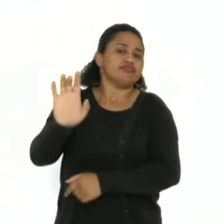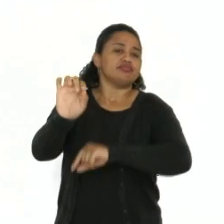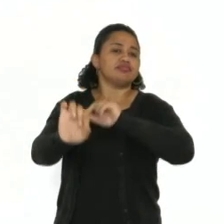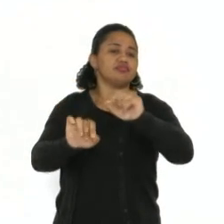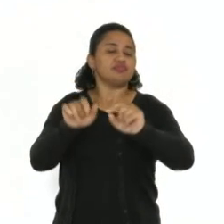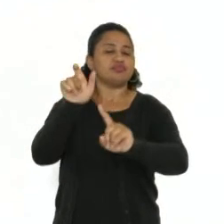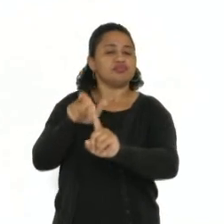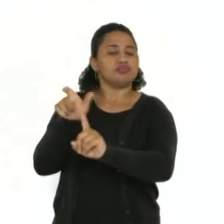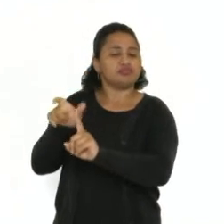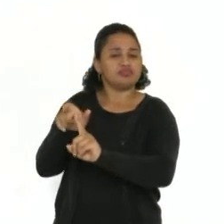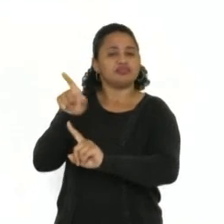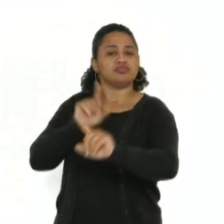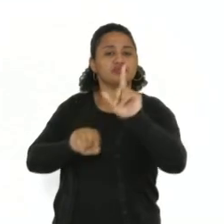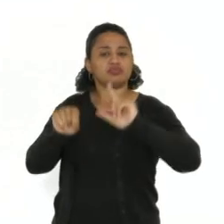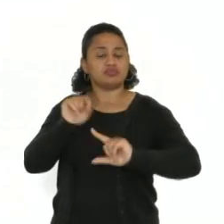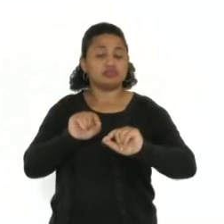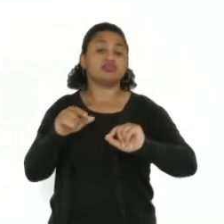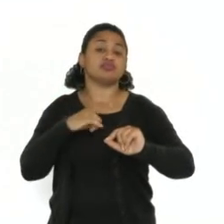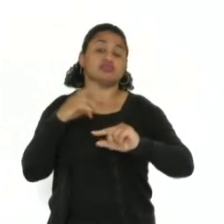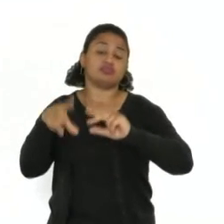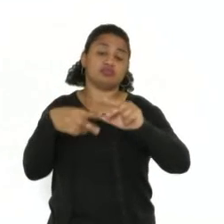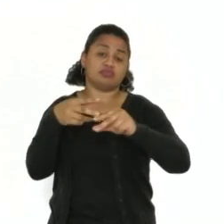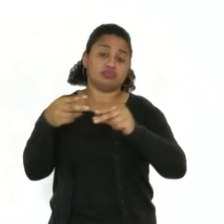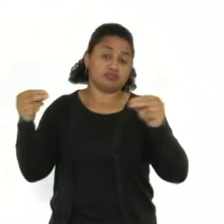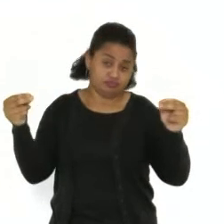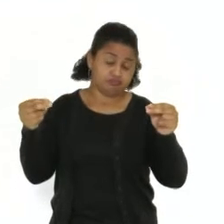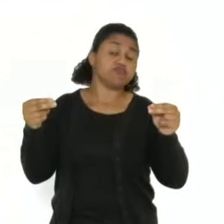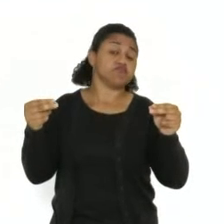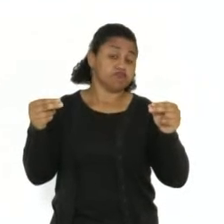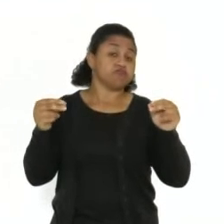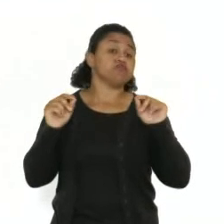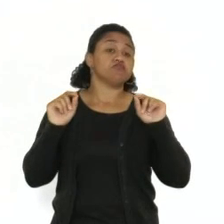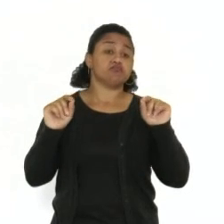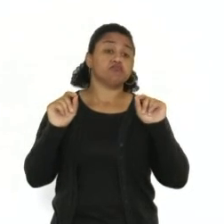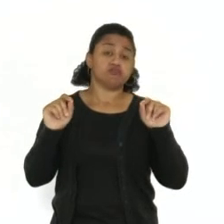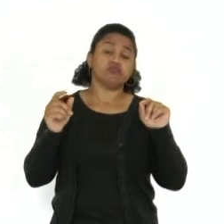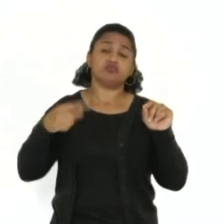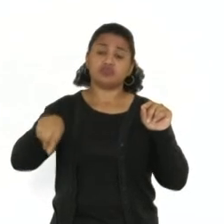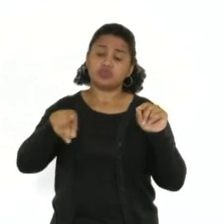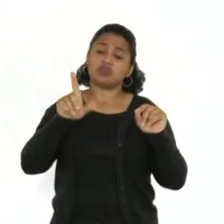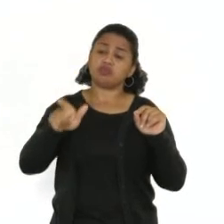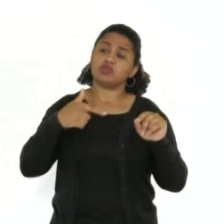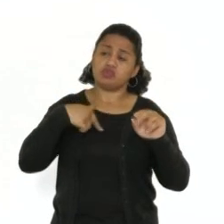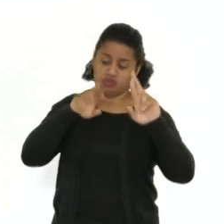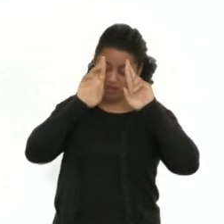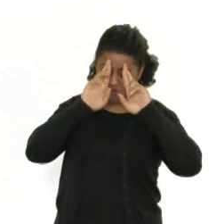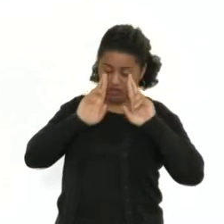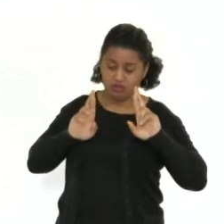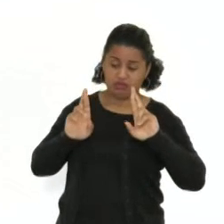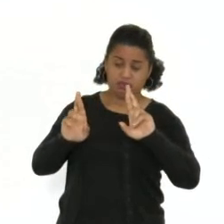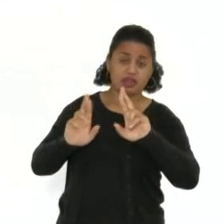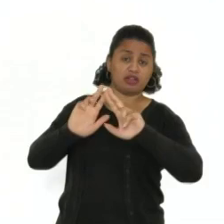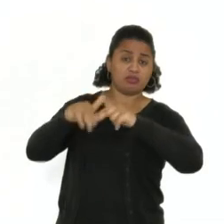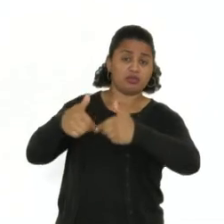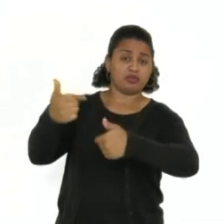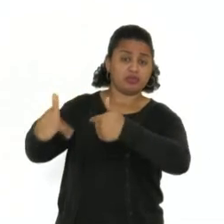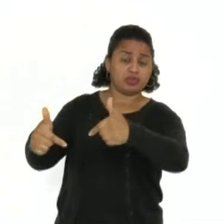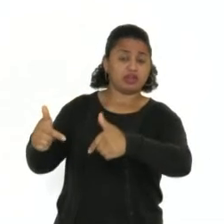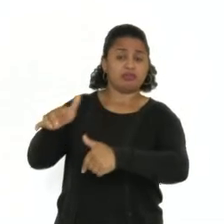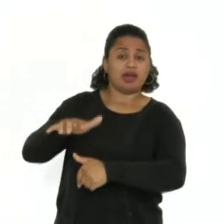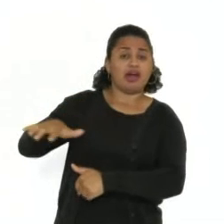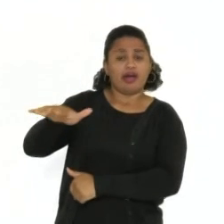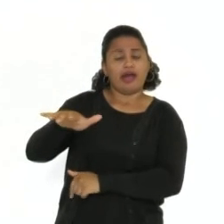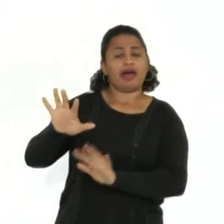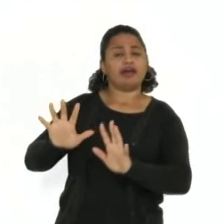essas personalidades que ganham a honraria doutor honoris causa já são respeitadas por seu trabalho em setores